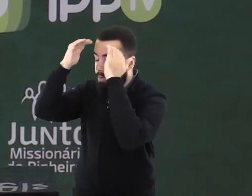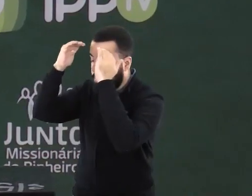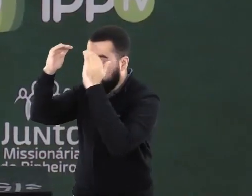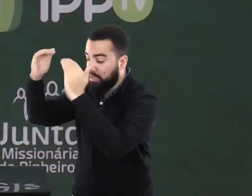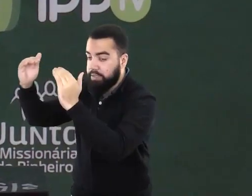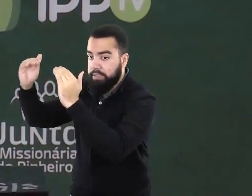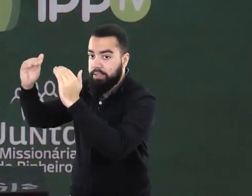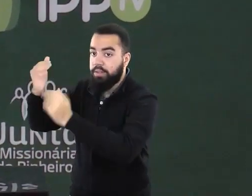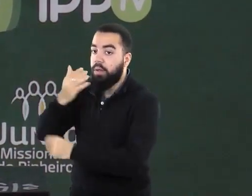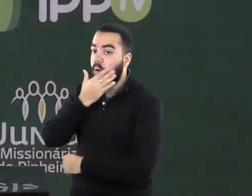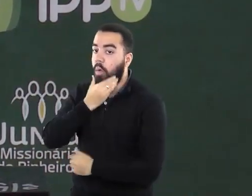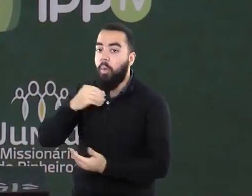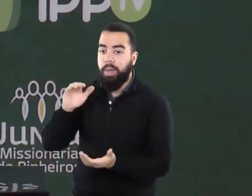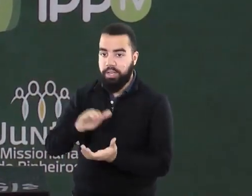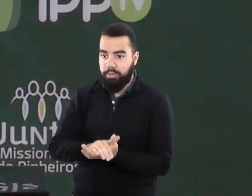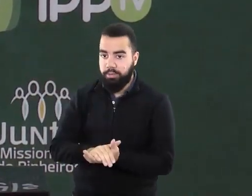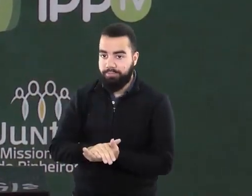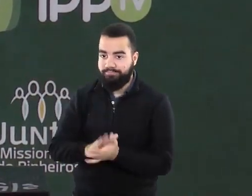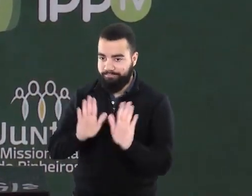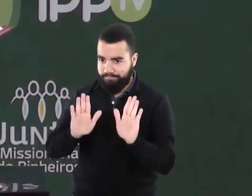a responsabilidade é muito mais profunda.